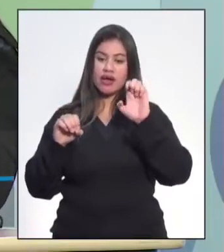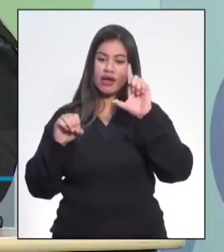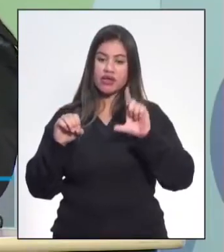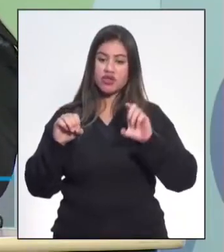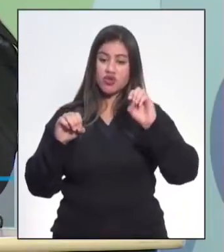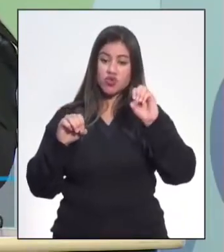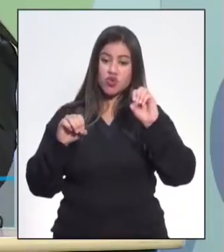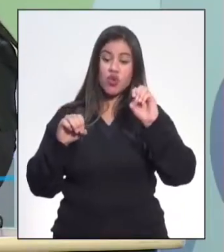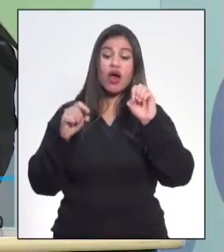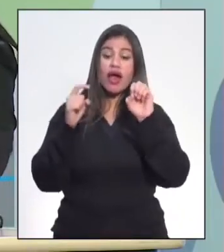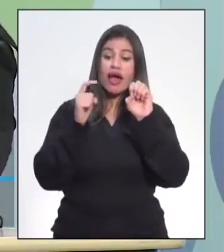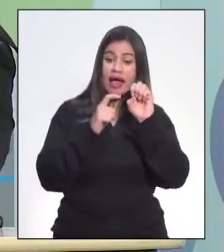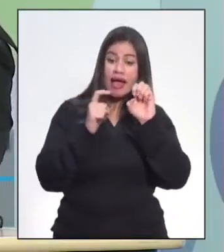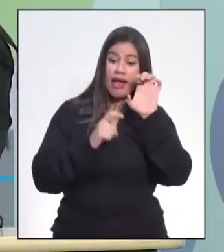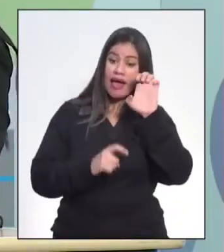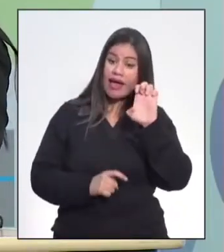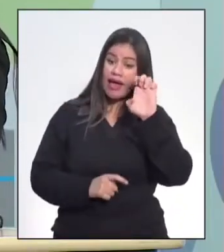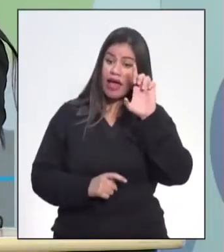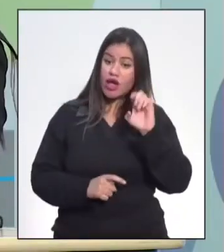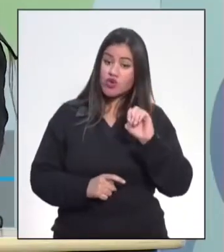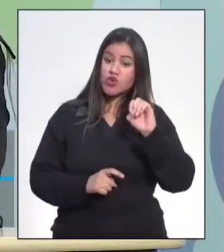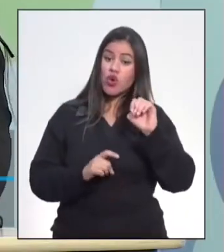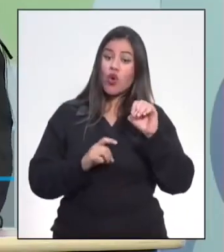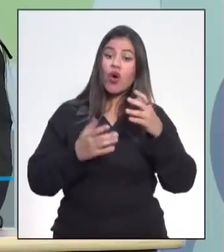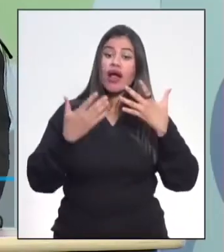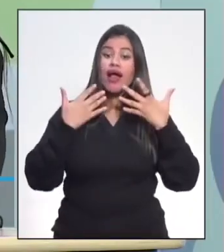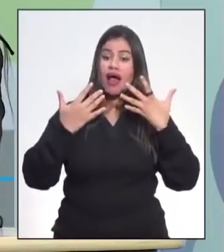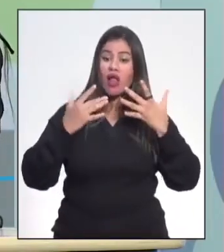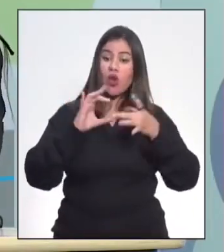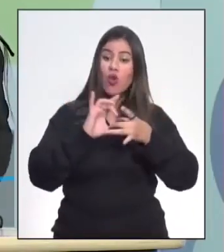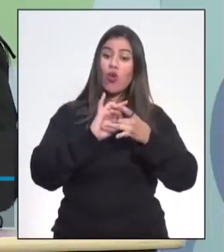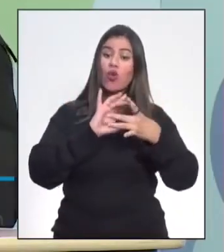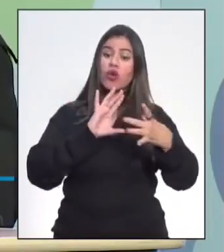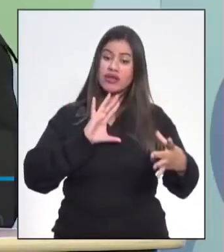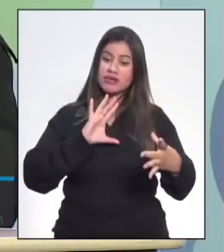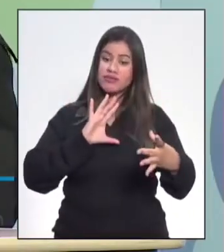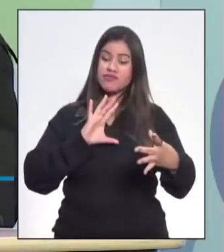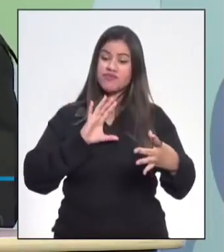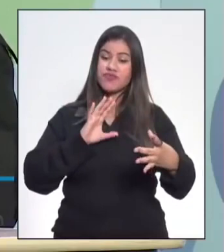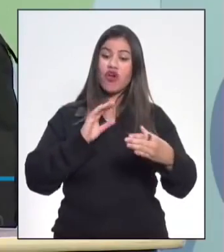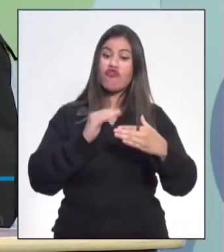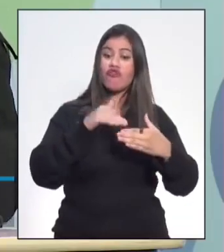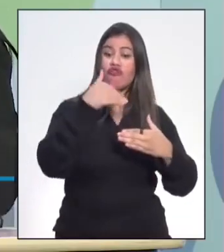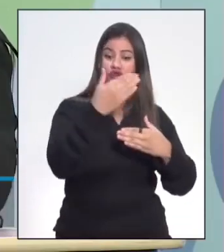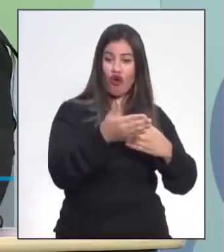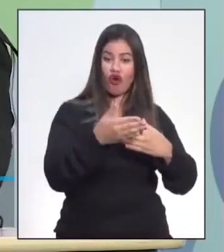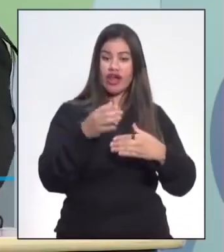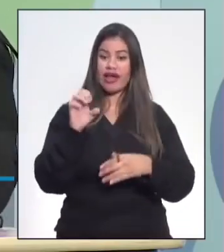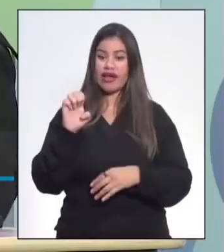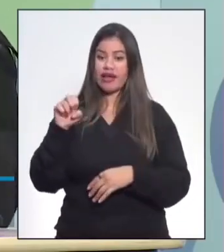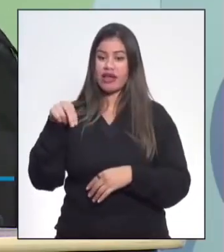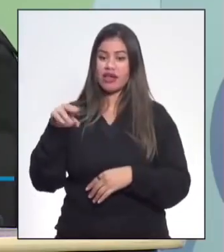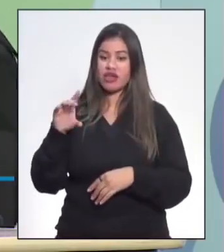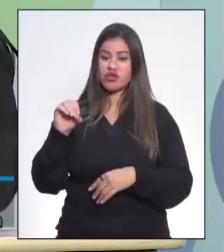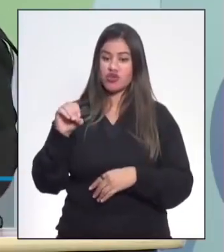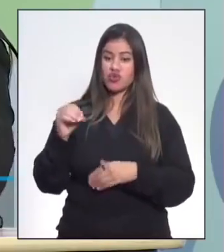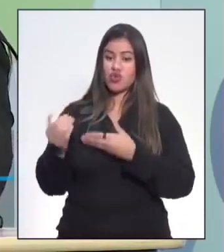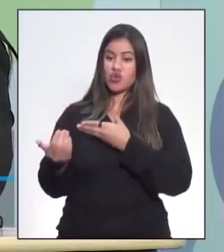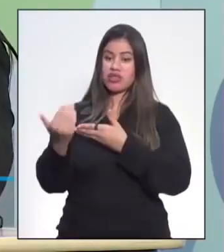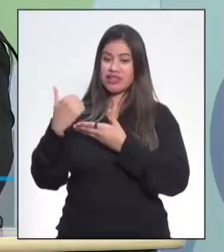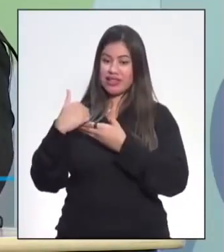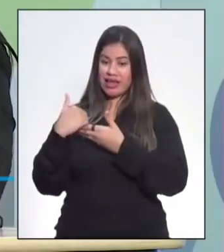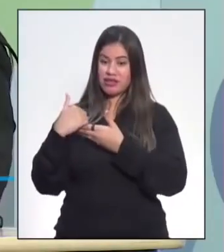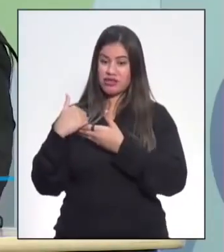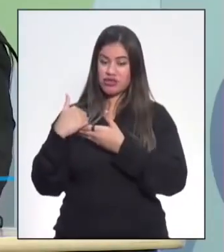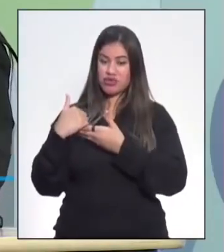calor. Endotérmicas são reações que absorvem calor, endo dentro, tá bom? Então, lembra, endo dentro, exo